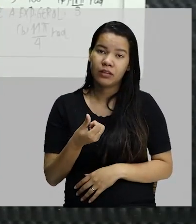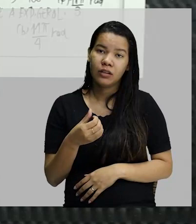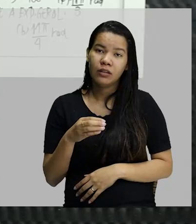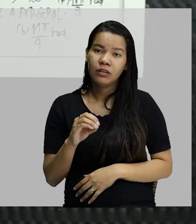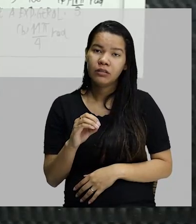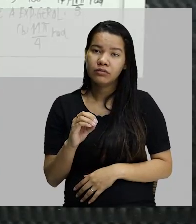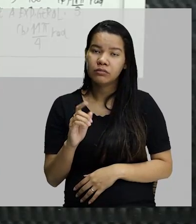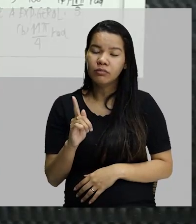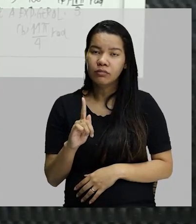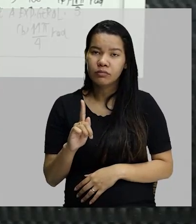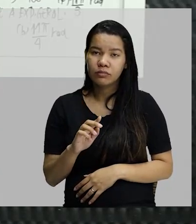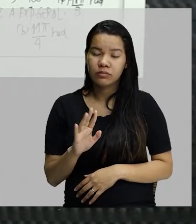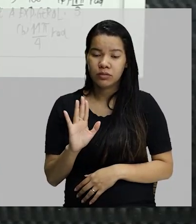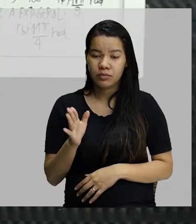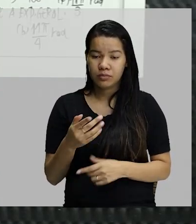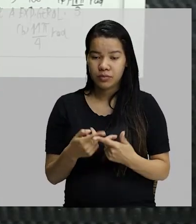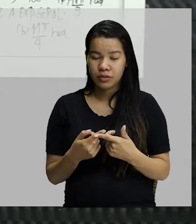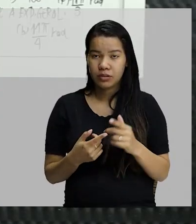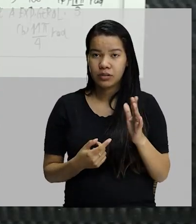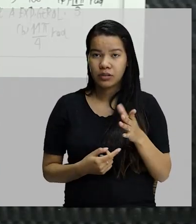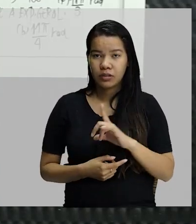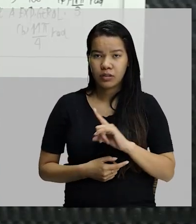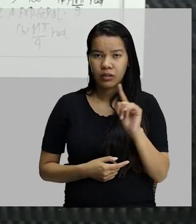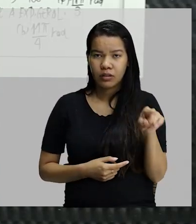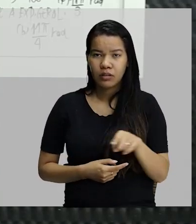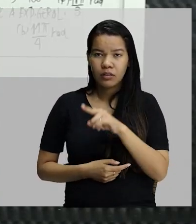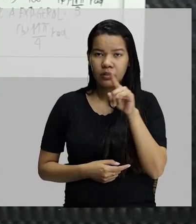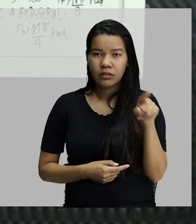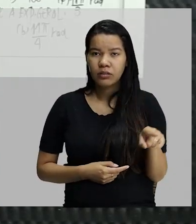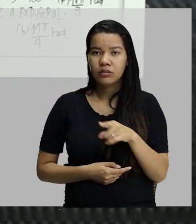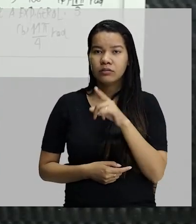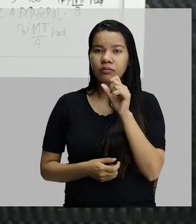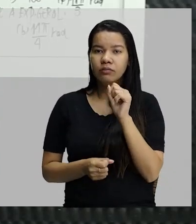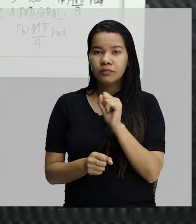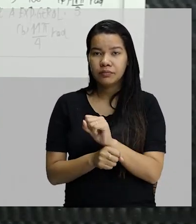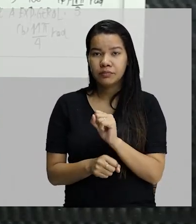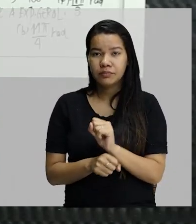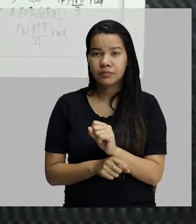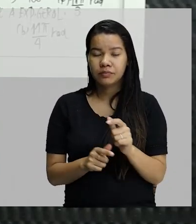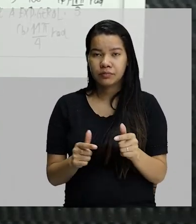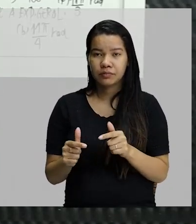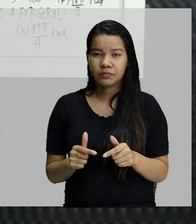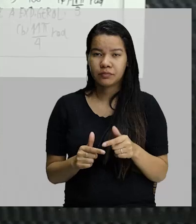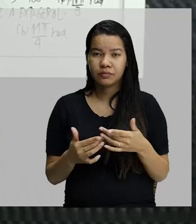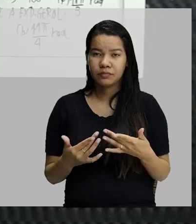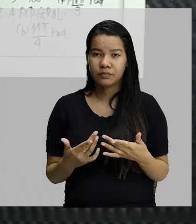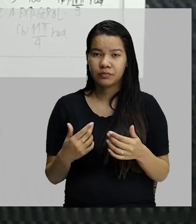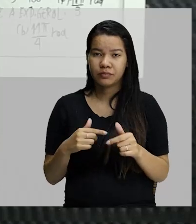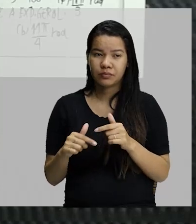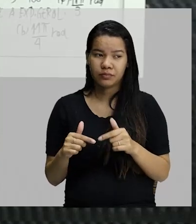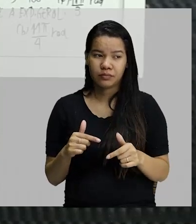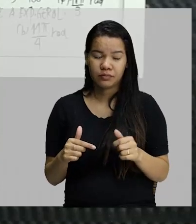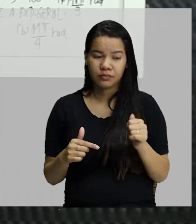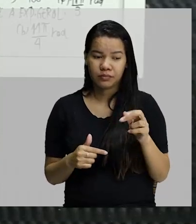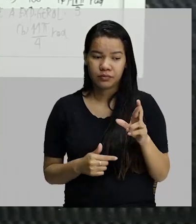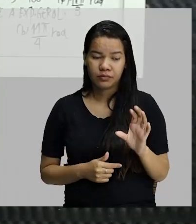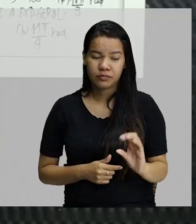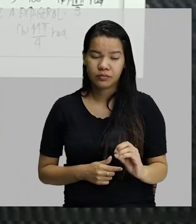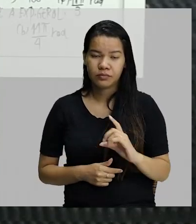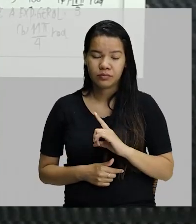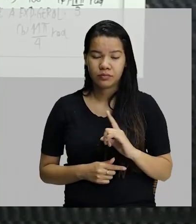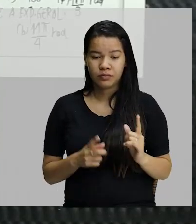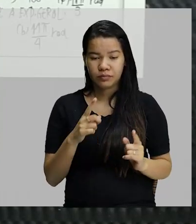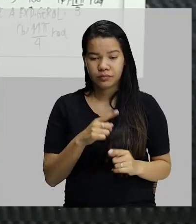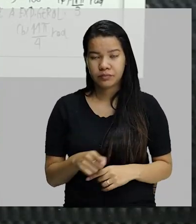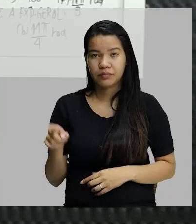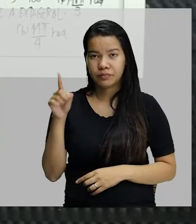volta completa e parou em algum lugar. Então, ao invés de eu trabalhar com esse arco que deu várias voltas